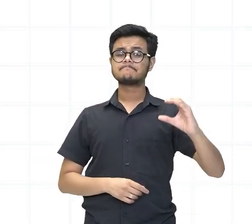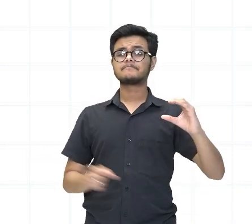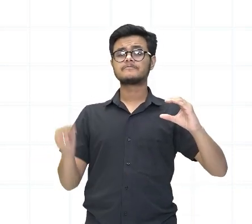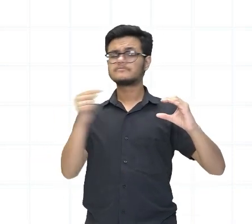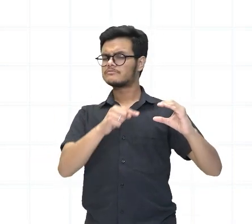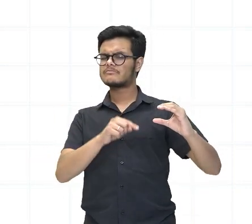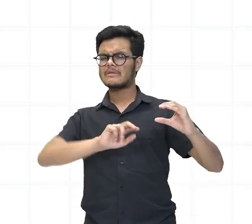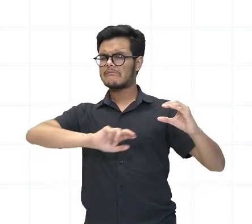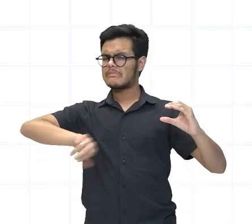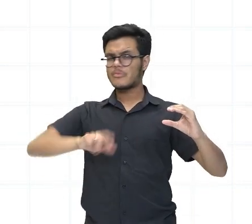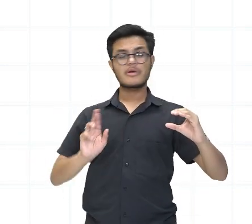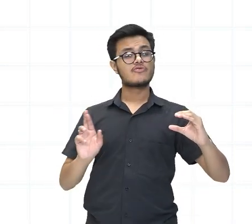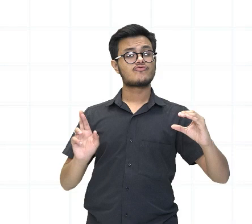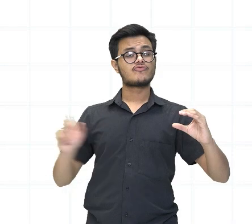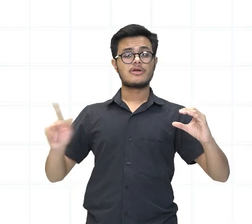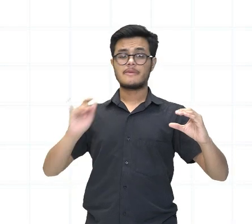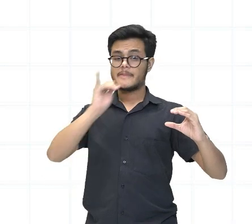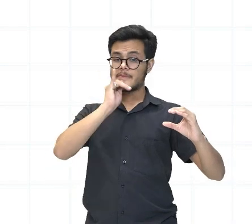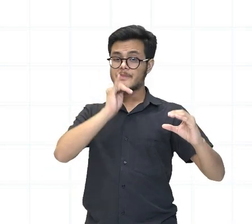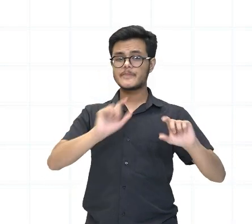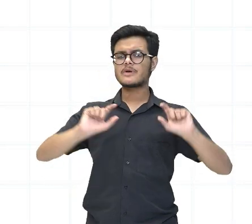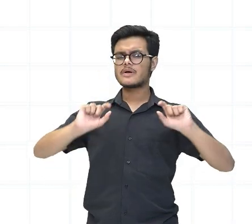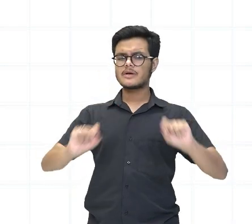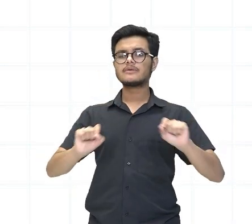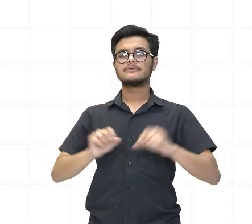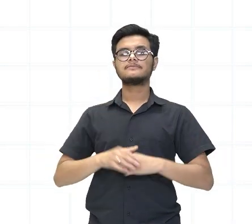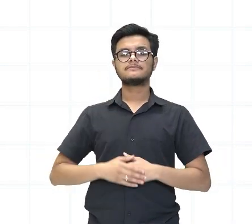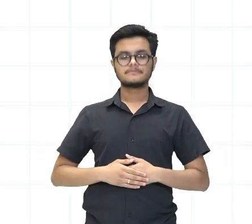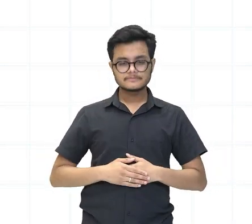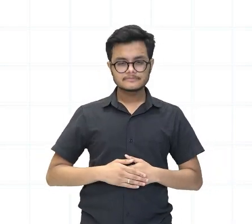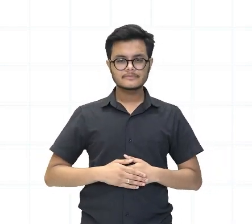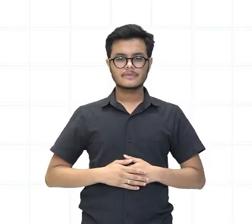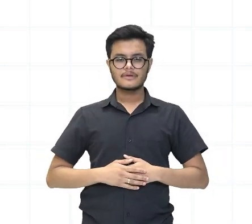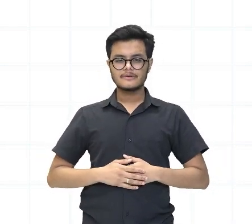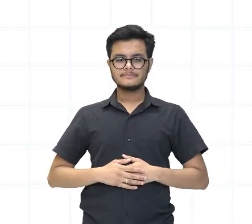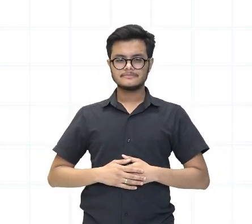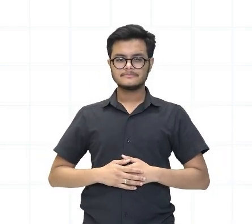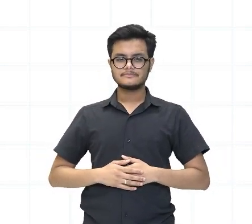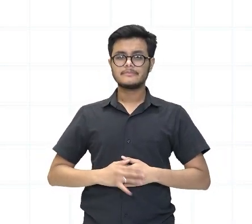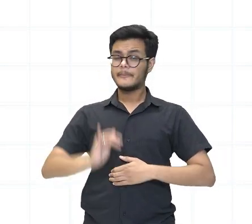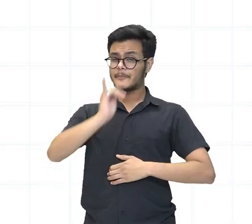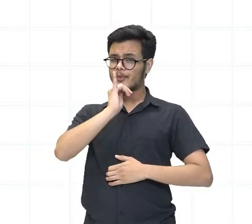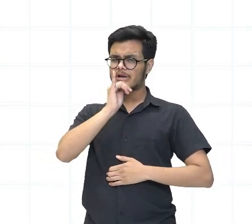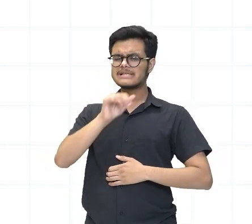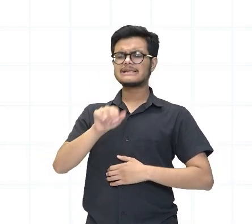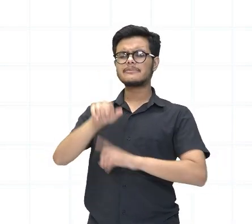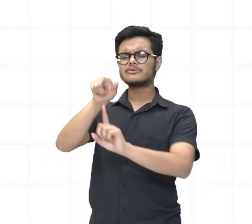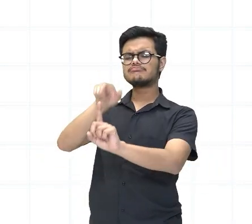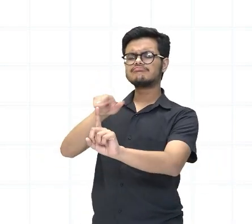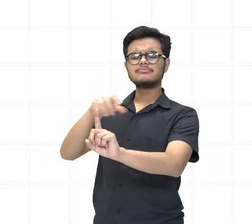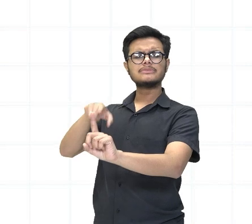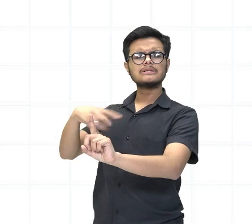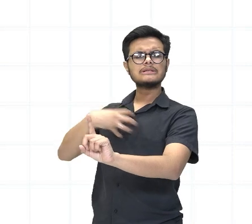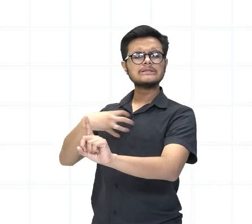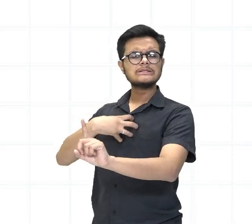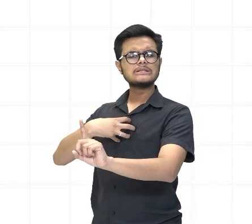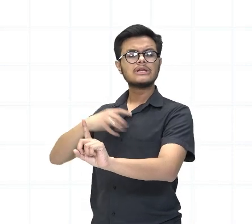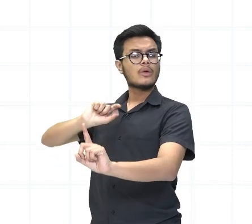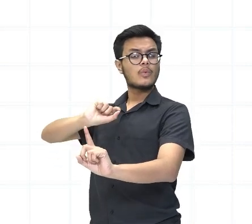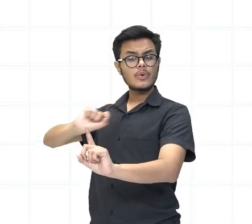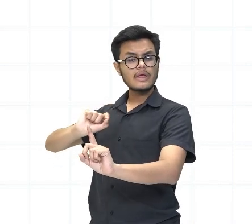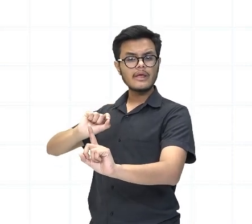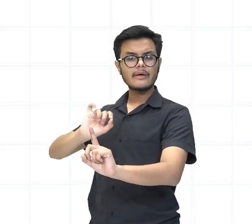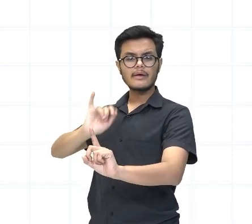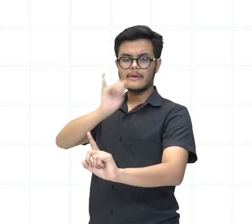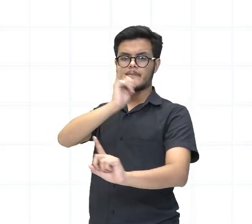apenas nisso, ele vai além. Ele também ajuda a expressar estados do ser. e estados têm a ver com a forma